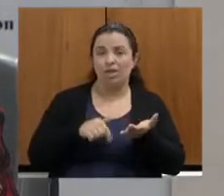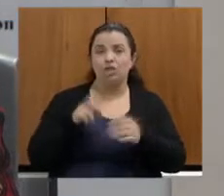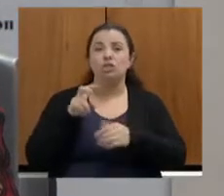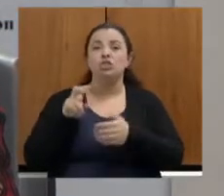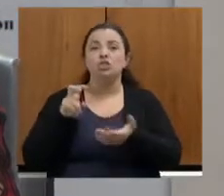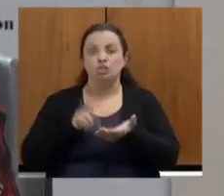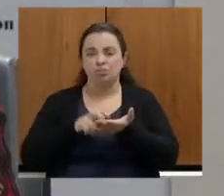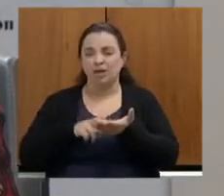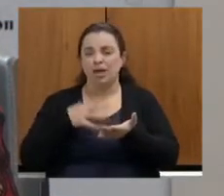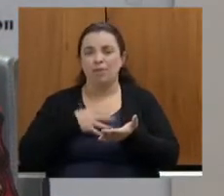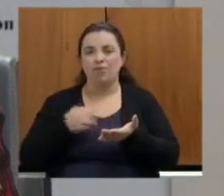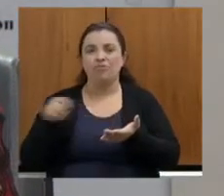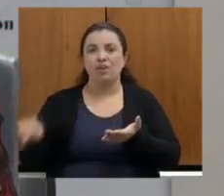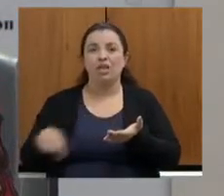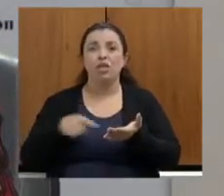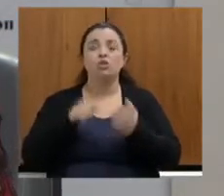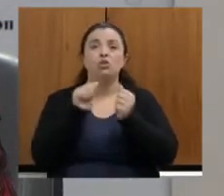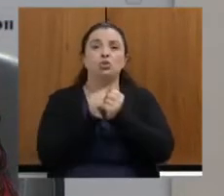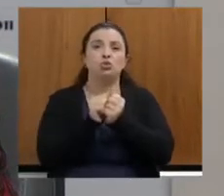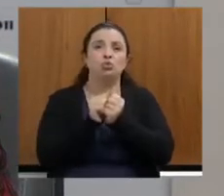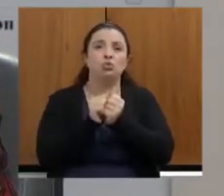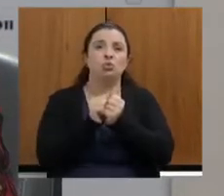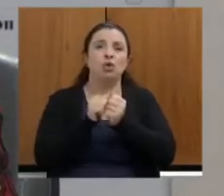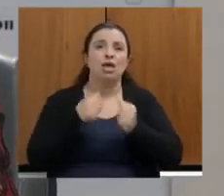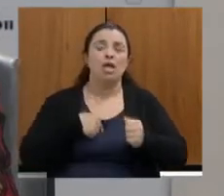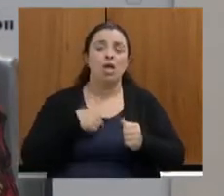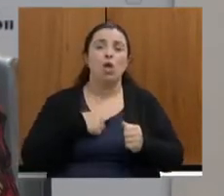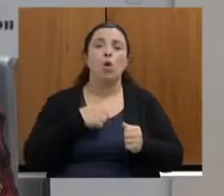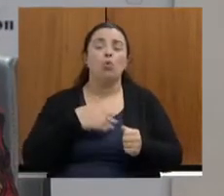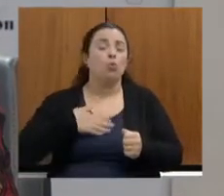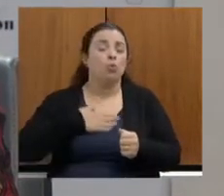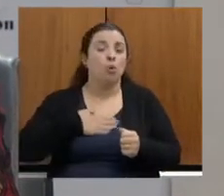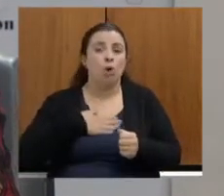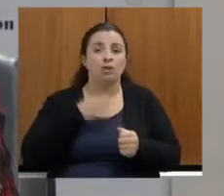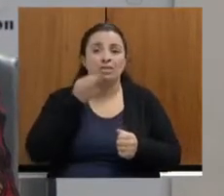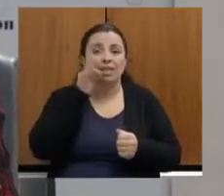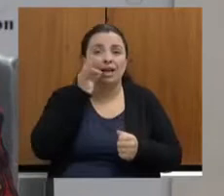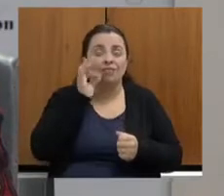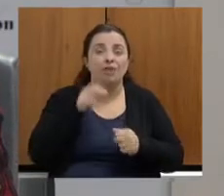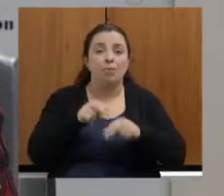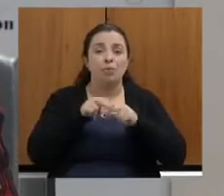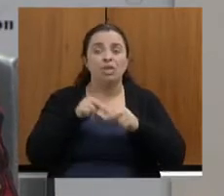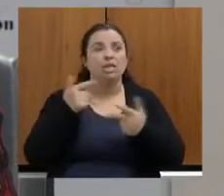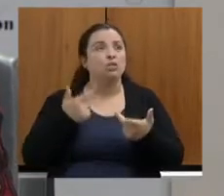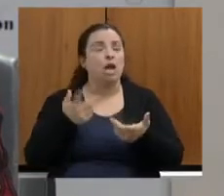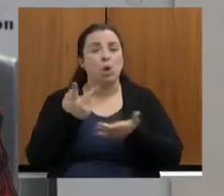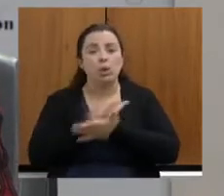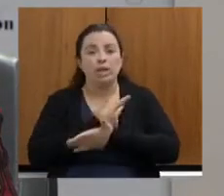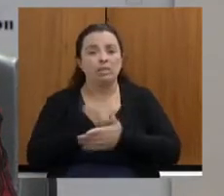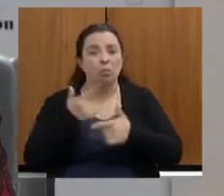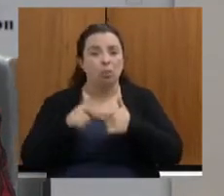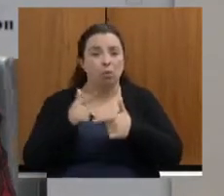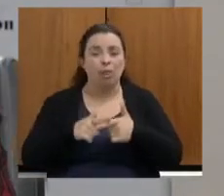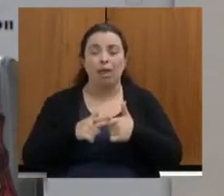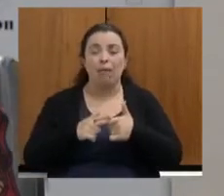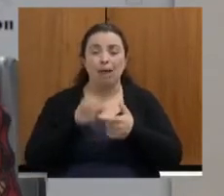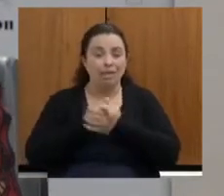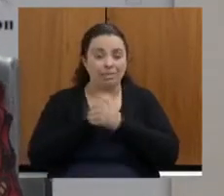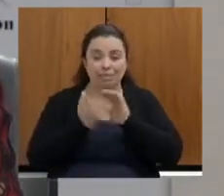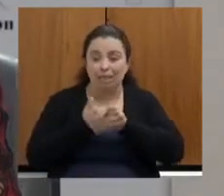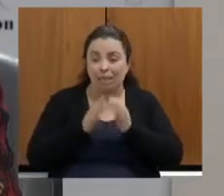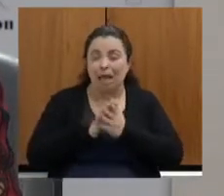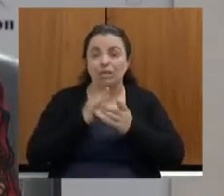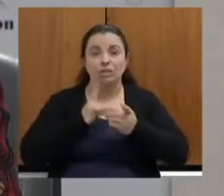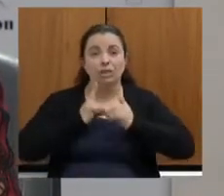ele Joelma eu doido para tomar o café porque eu tenho que tomar 3 comprimidos de manhã porque eu tive ansiedade depressão consegui sair do remédio da